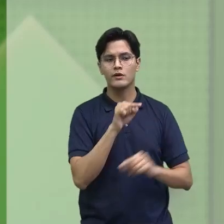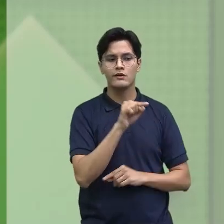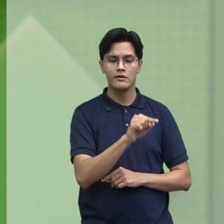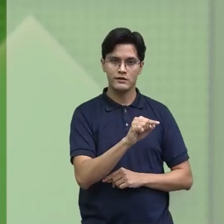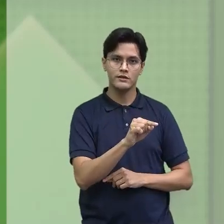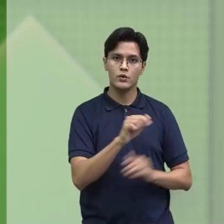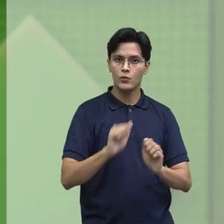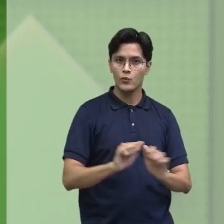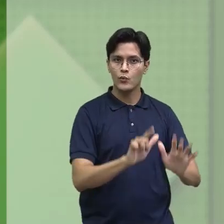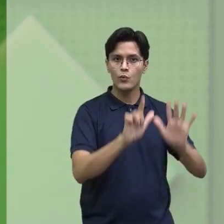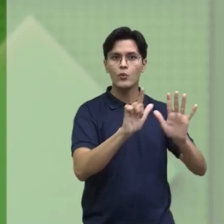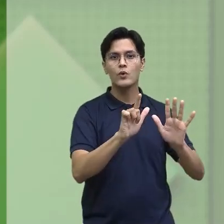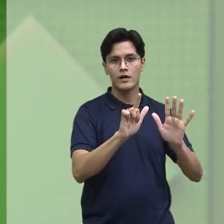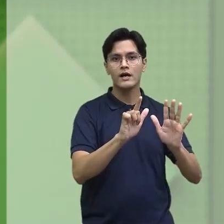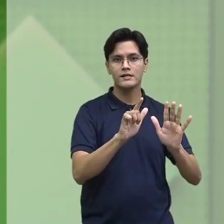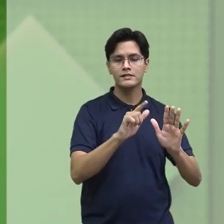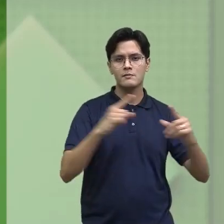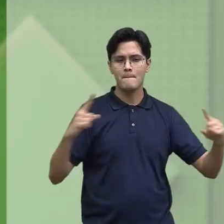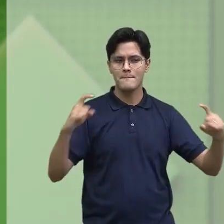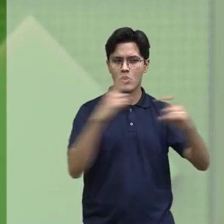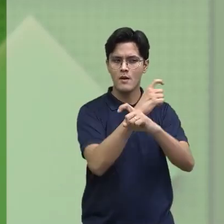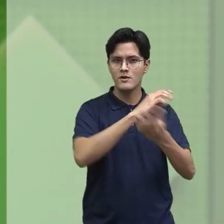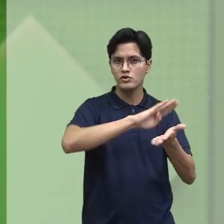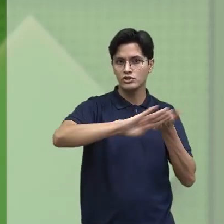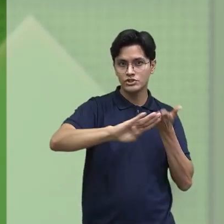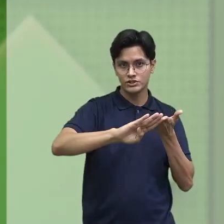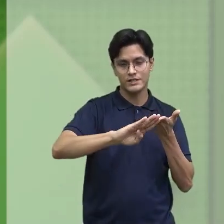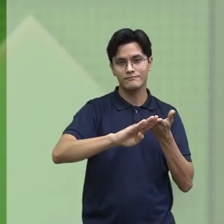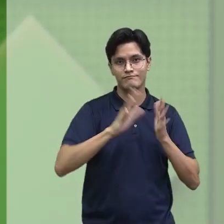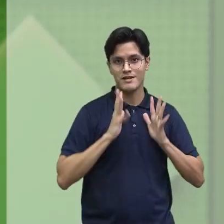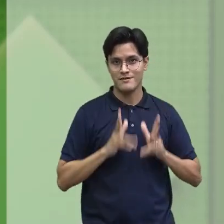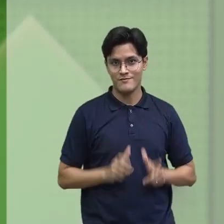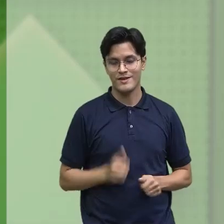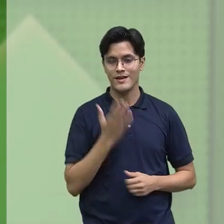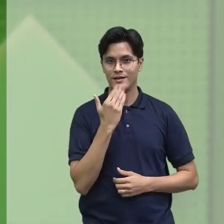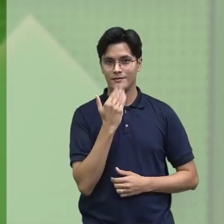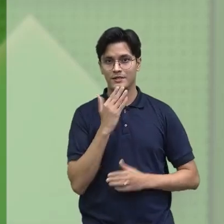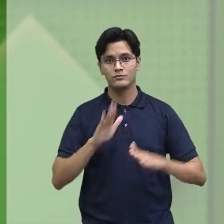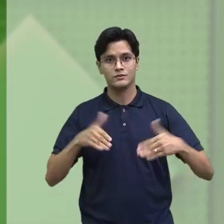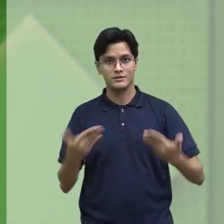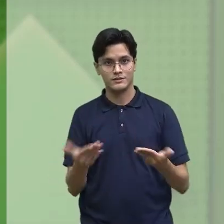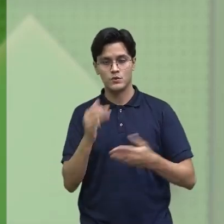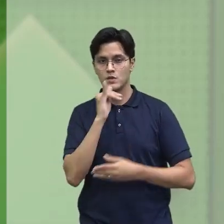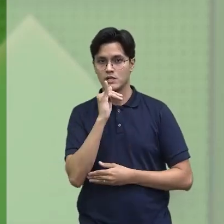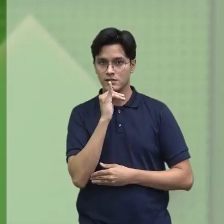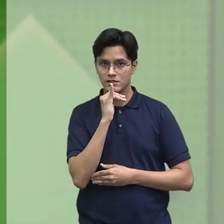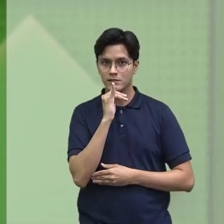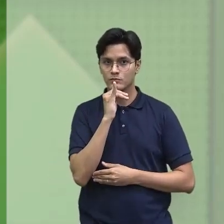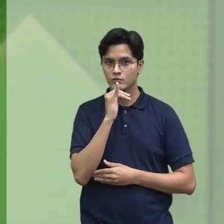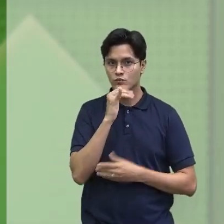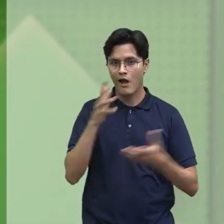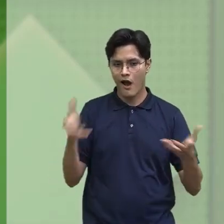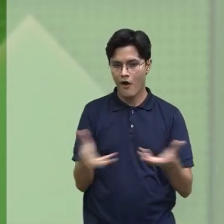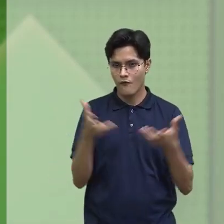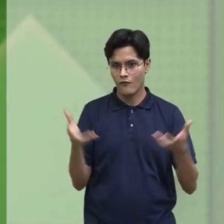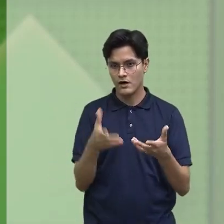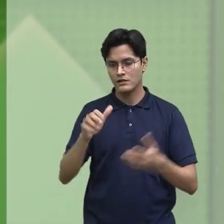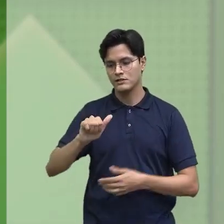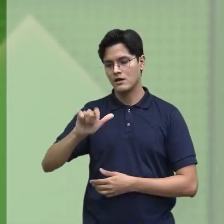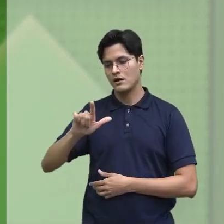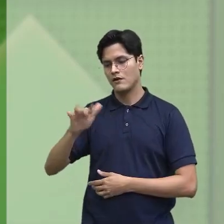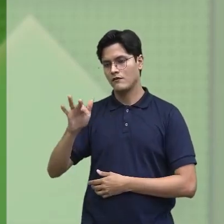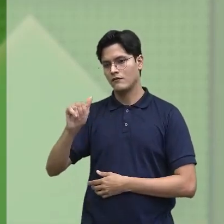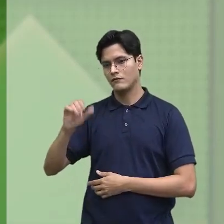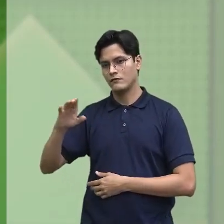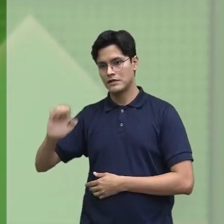eliminar esses micro-organismos, né? Conseguem esterilizar esse alimento. Então, por exemplo, uma alface que não poderia passar por um